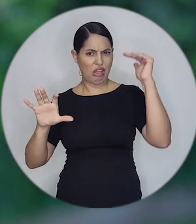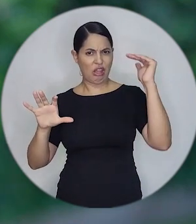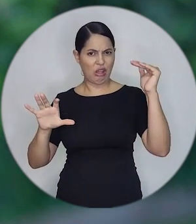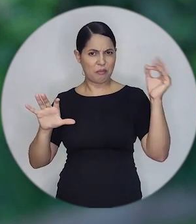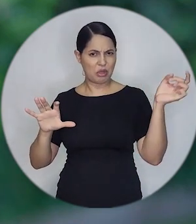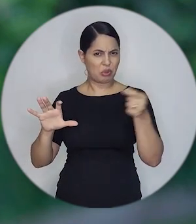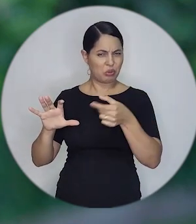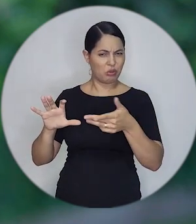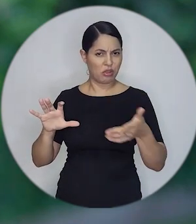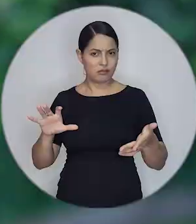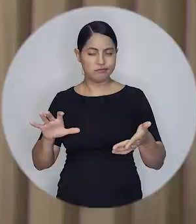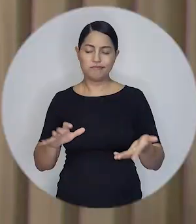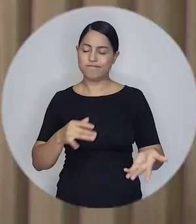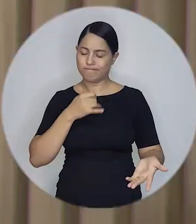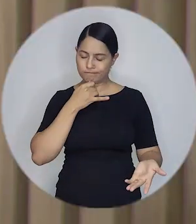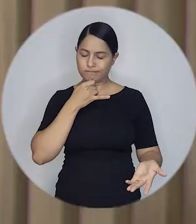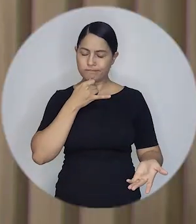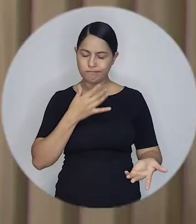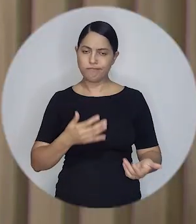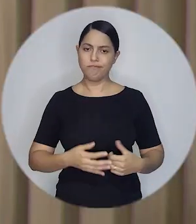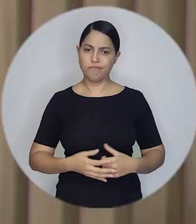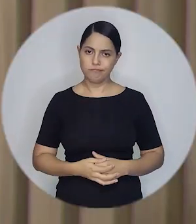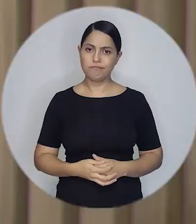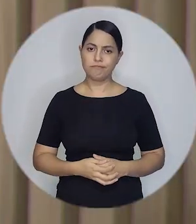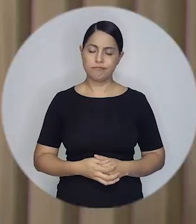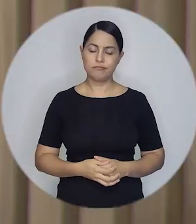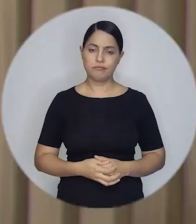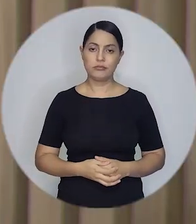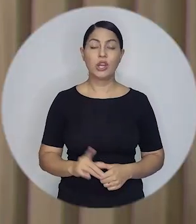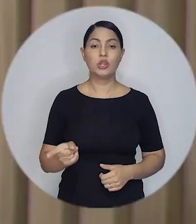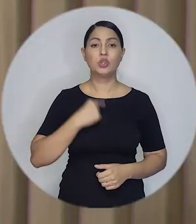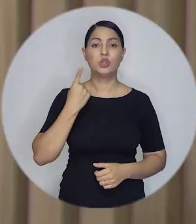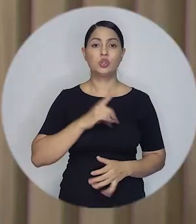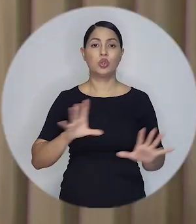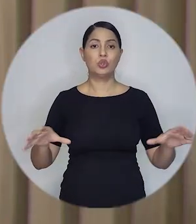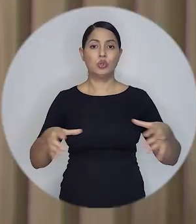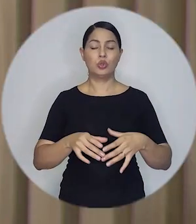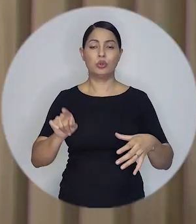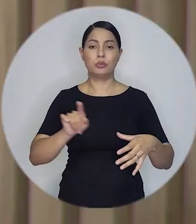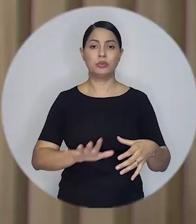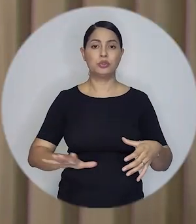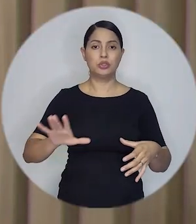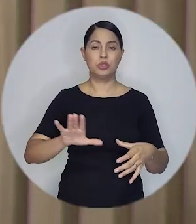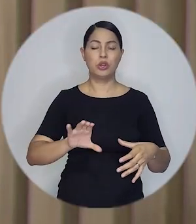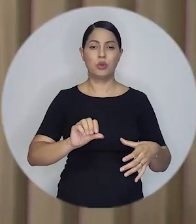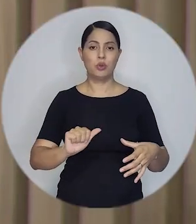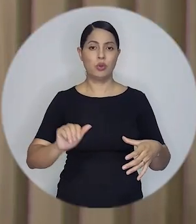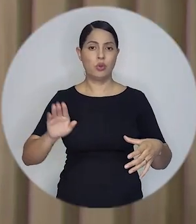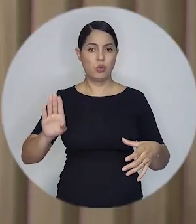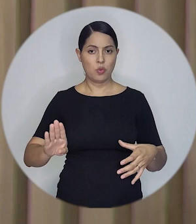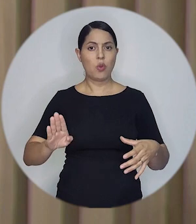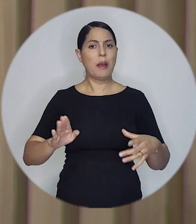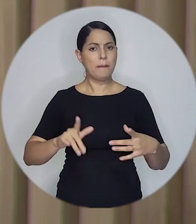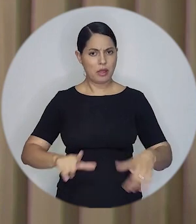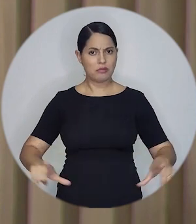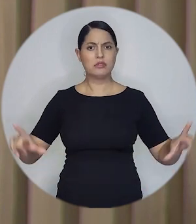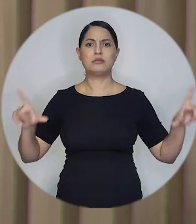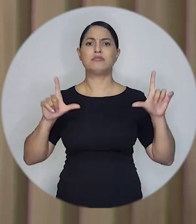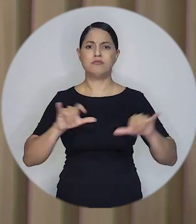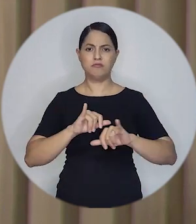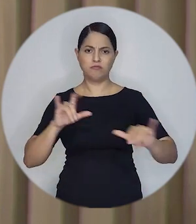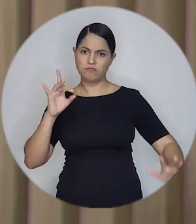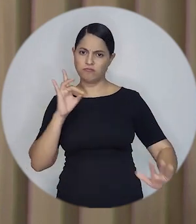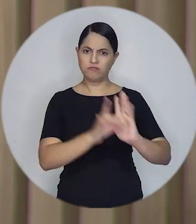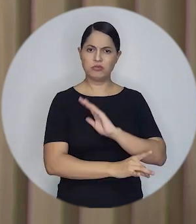lamentou a declaração do magistrado. A diretoria, o Conselho Pleno e o Colégio de Presidentes Seccionais da Ordem dos Advogados do Brasil vêm